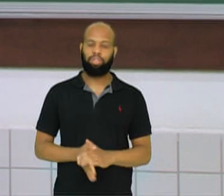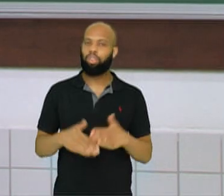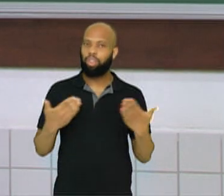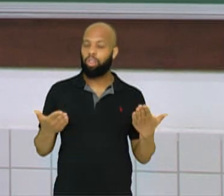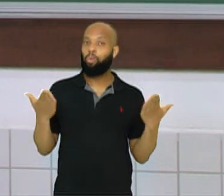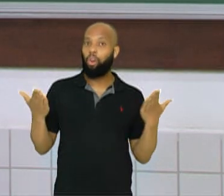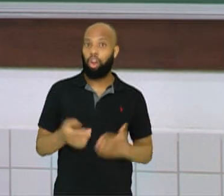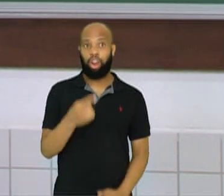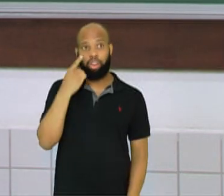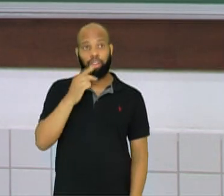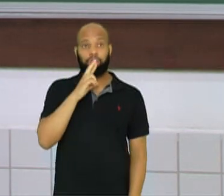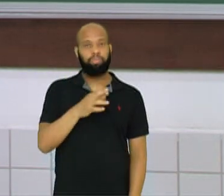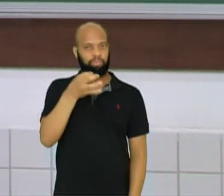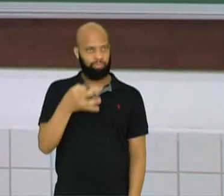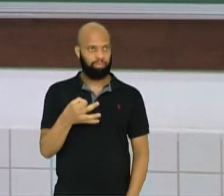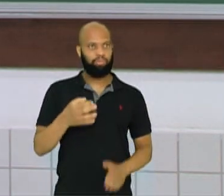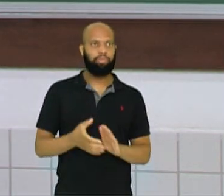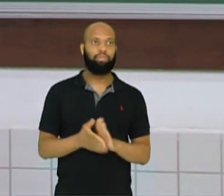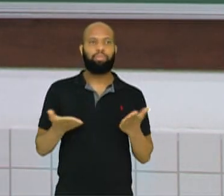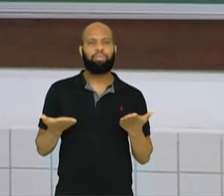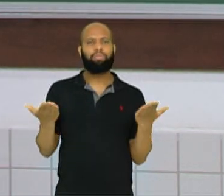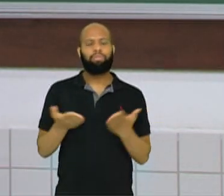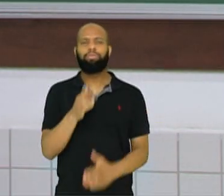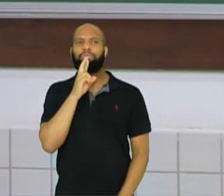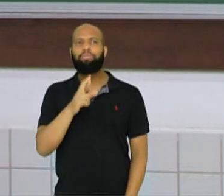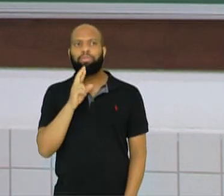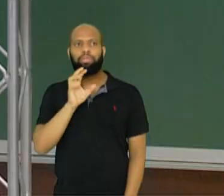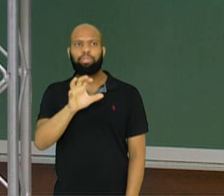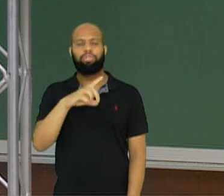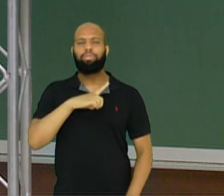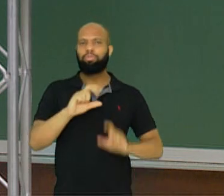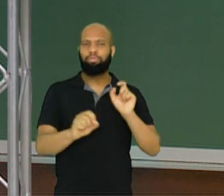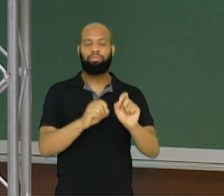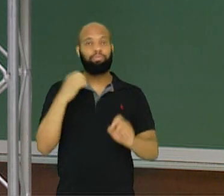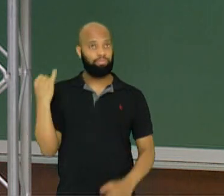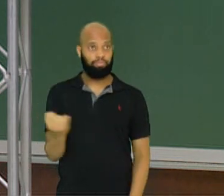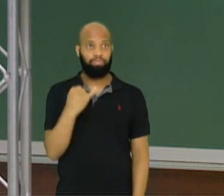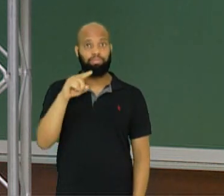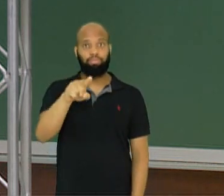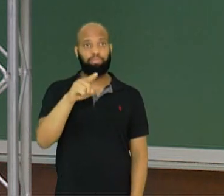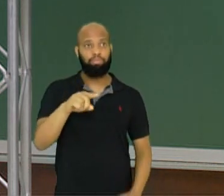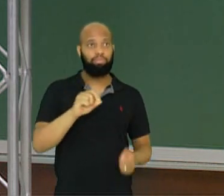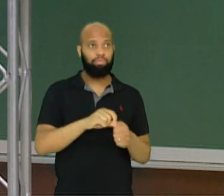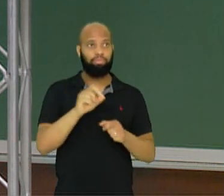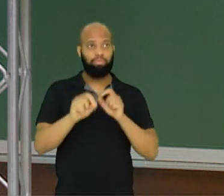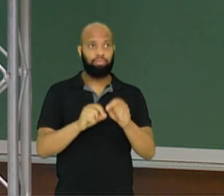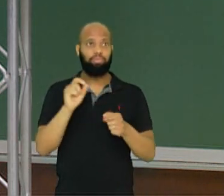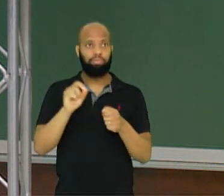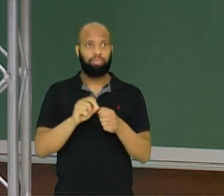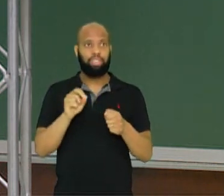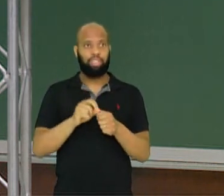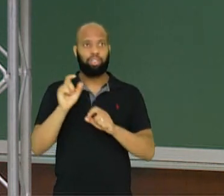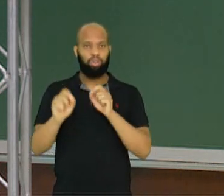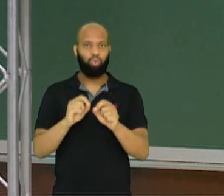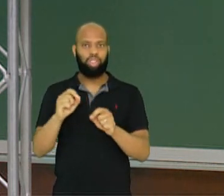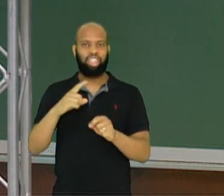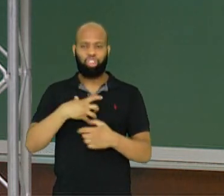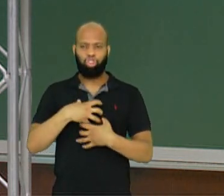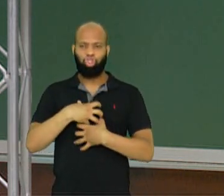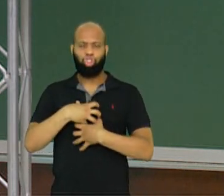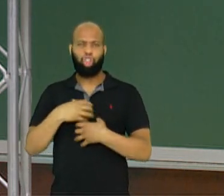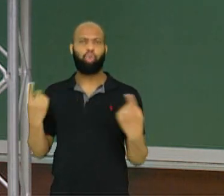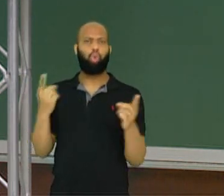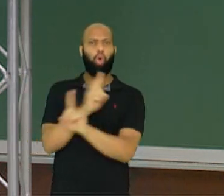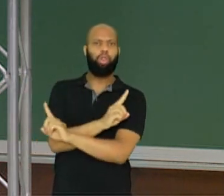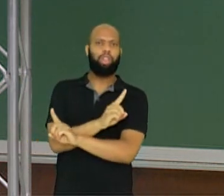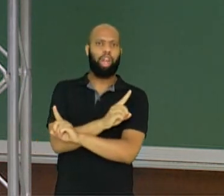E aí, vamos corrigir o exercício? Para resolver esse exercício, é interessante que você faça de trás para frente, porque